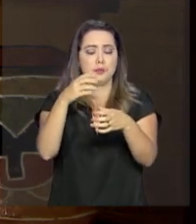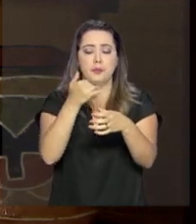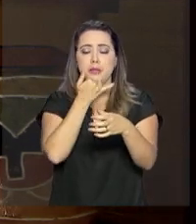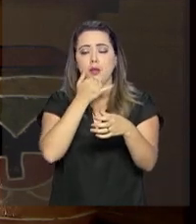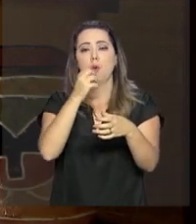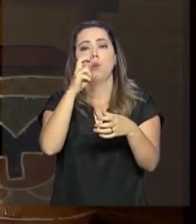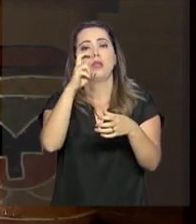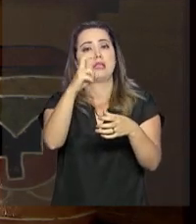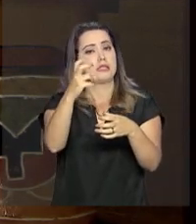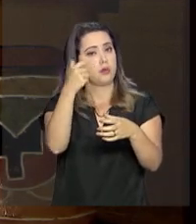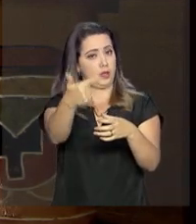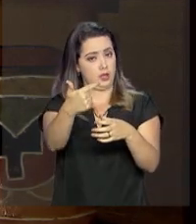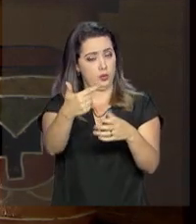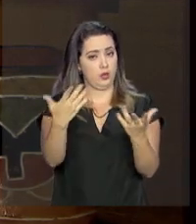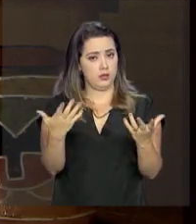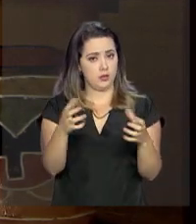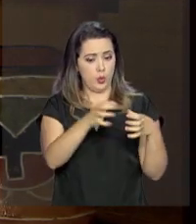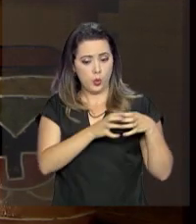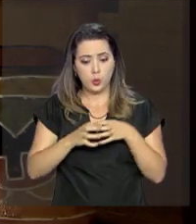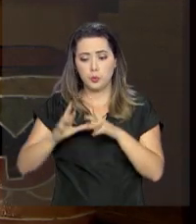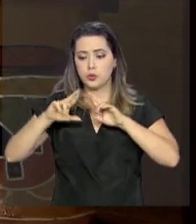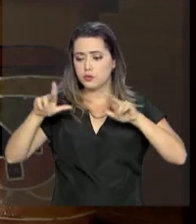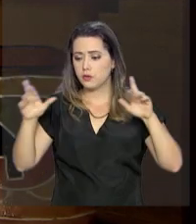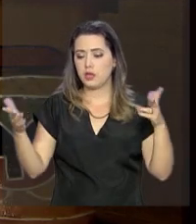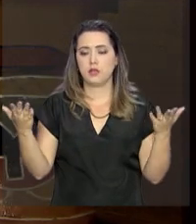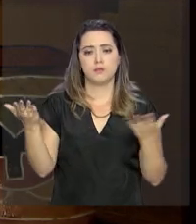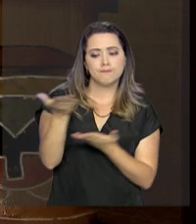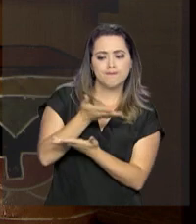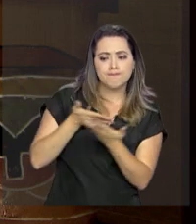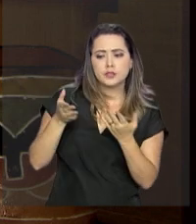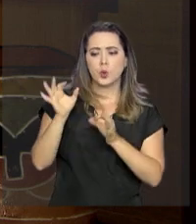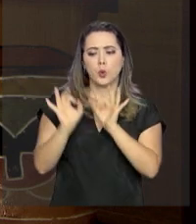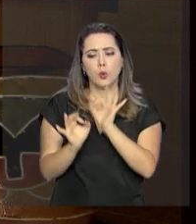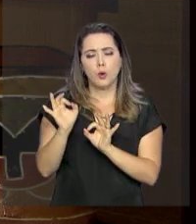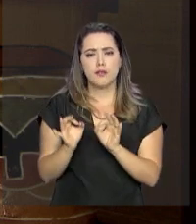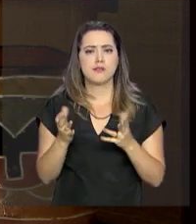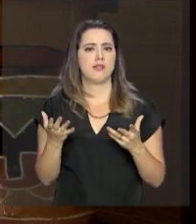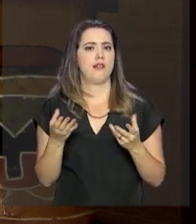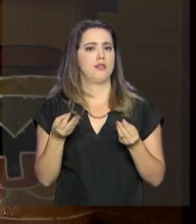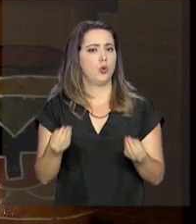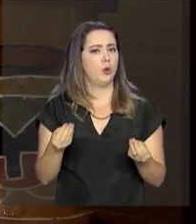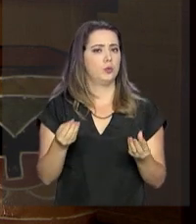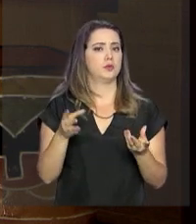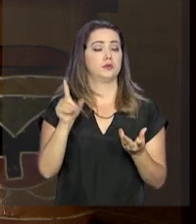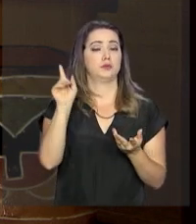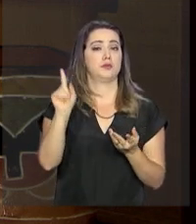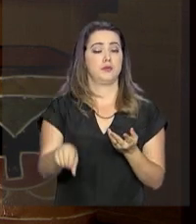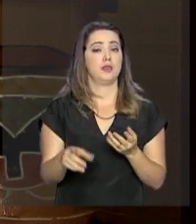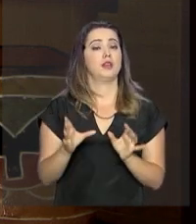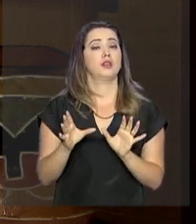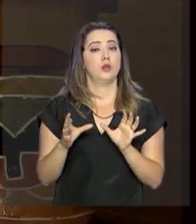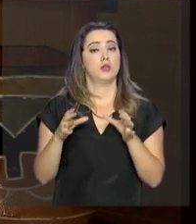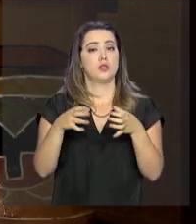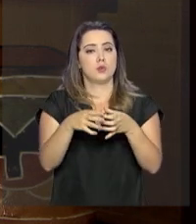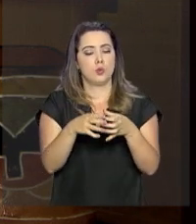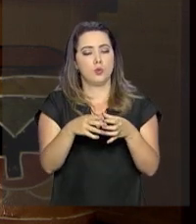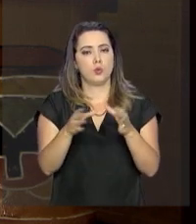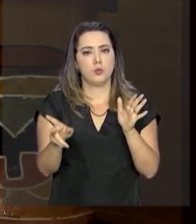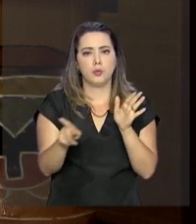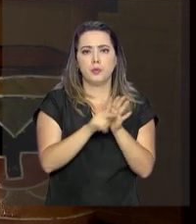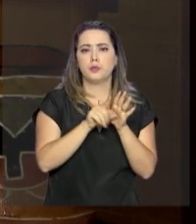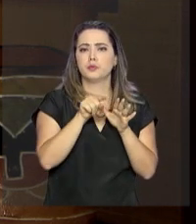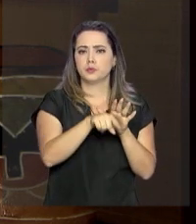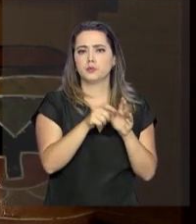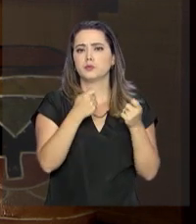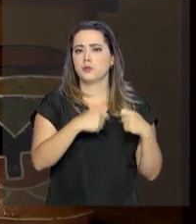essa organização é fazer com que as empresas do setor essas que estão regulamentadas até